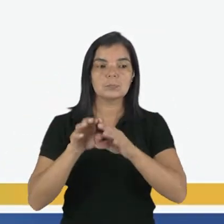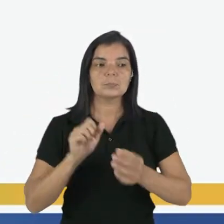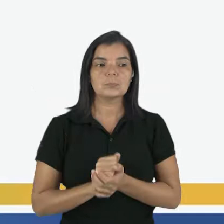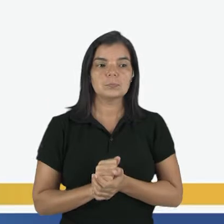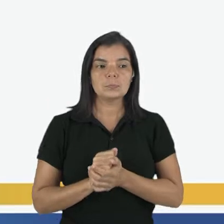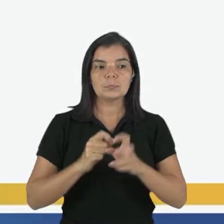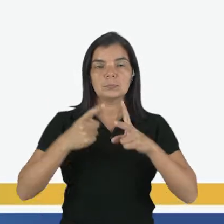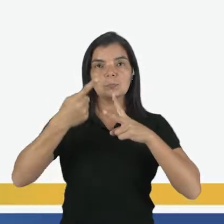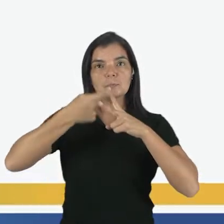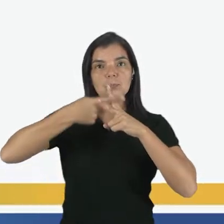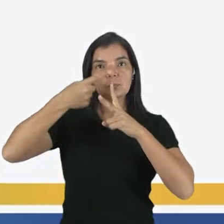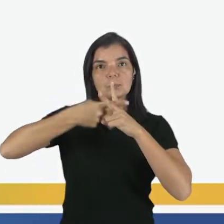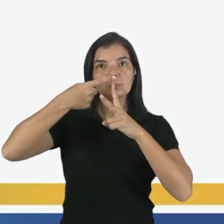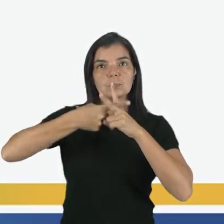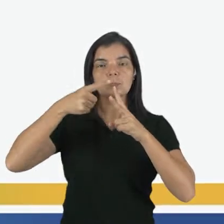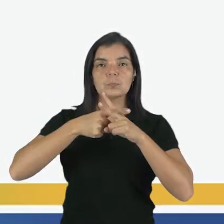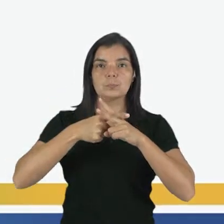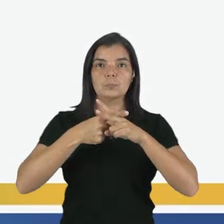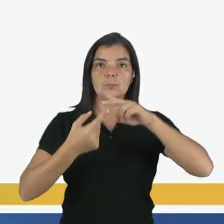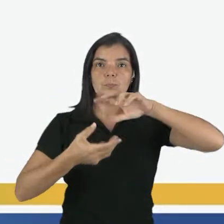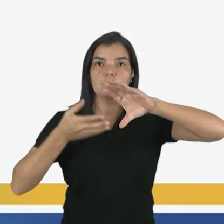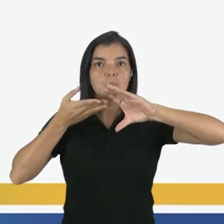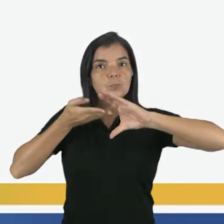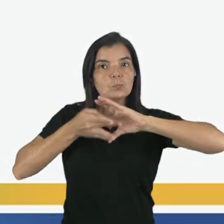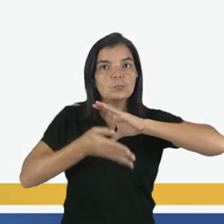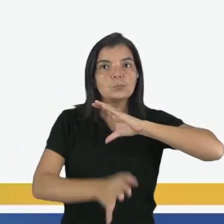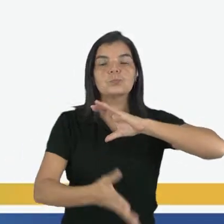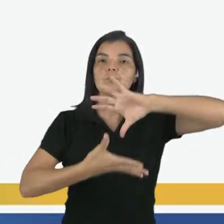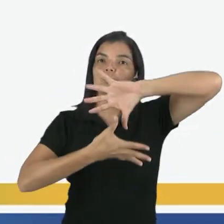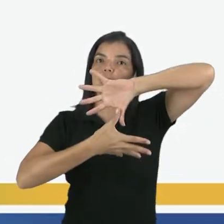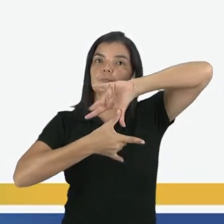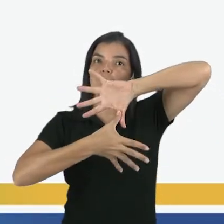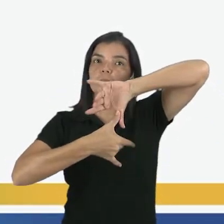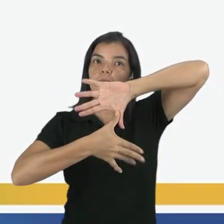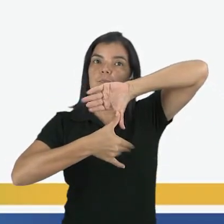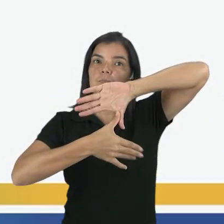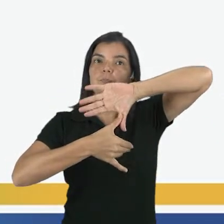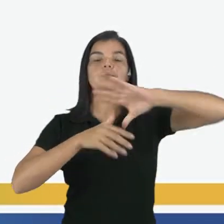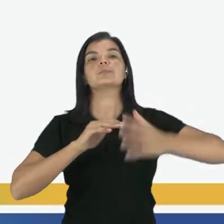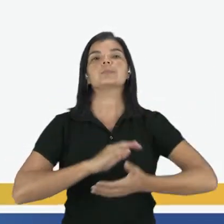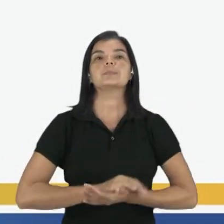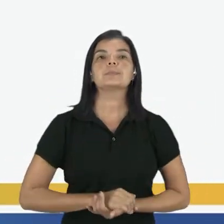Capricórnio, Aquário e Peixes.